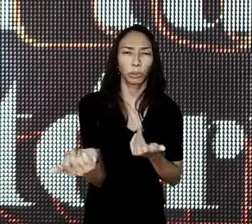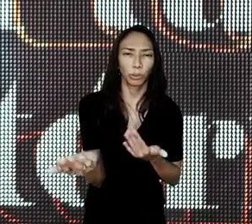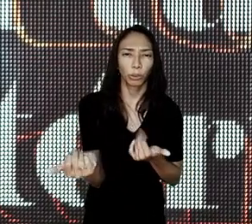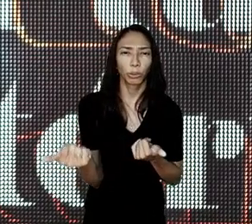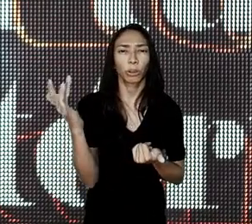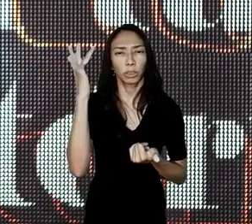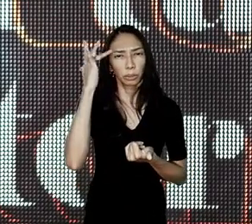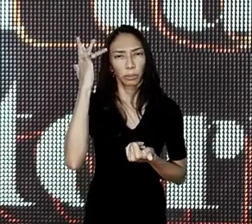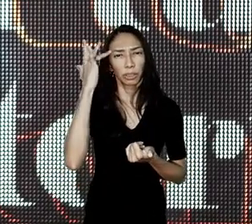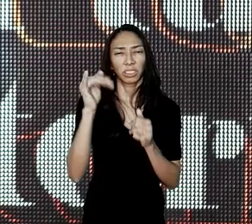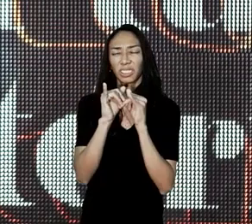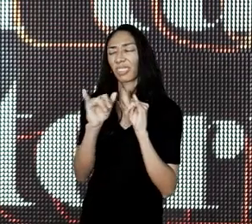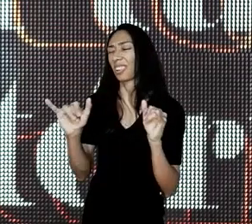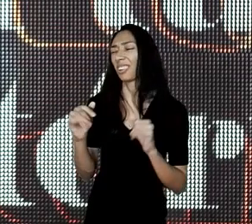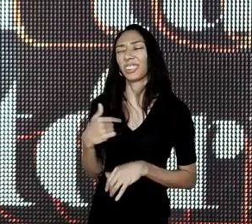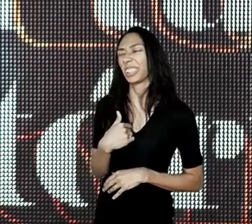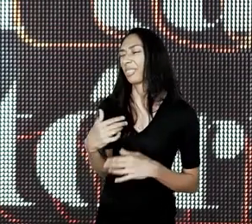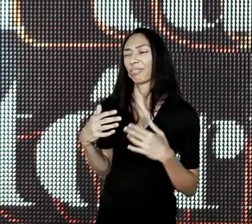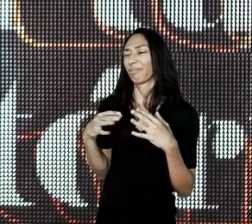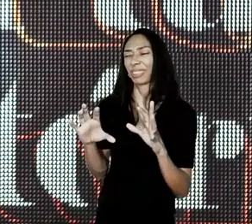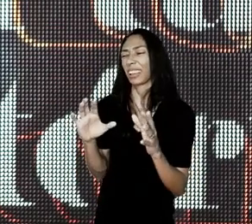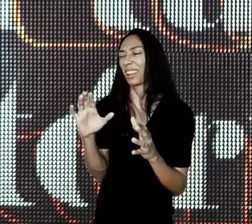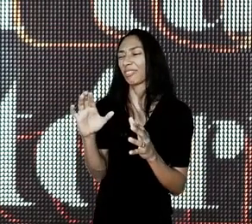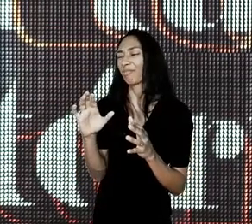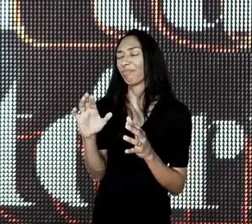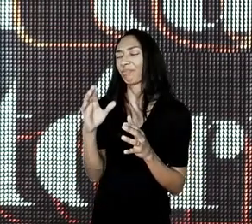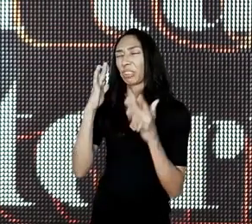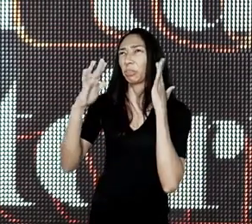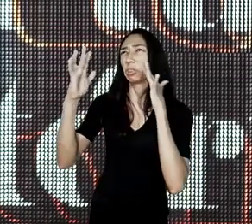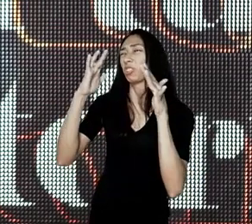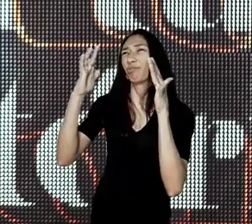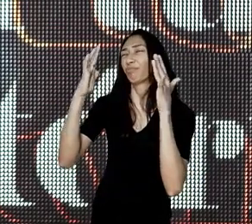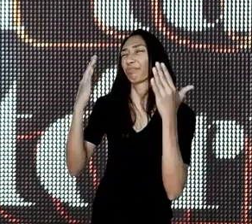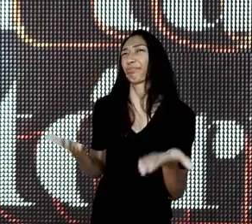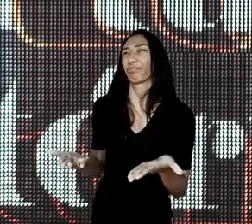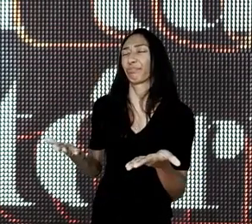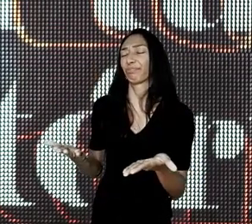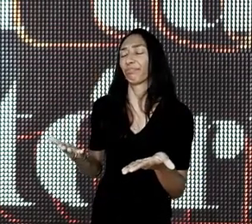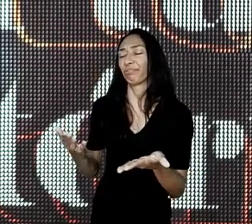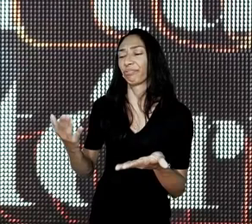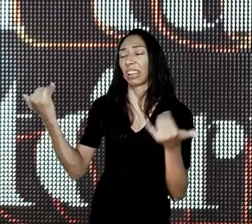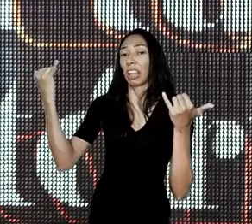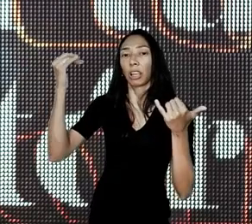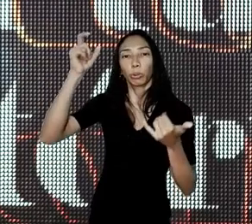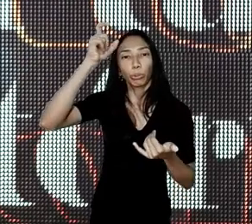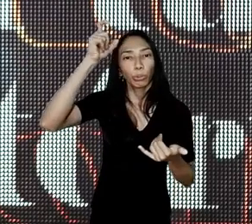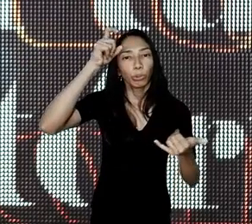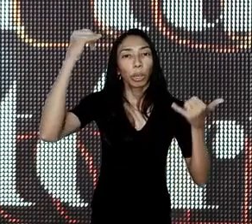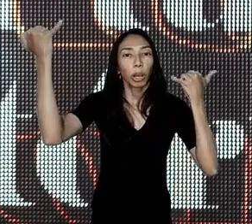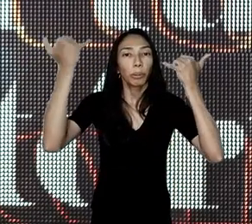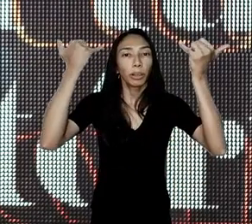mas jovens, e dizem assim, ah não, isso não dá mais para mim, não, Deus não tem mais isso para mim. Quem foi que te disse? Que voz do inimigo que